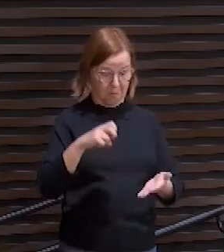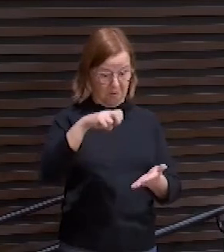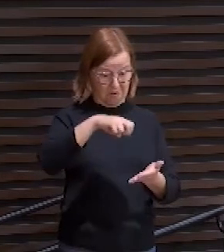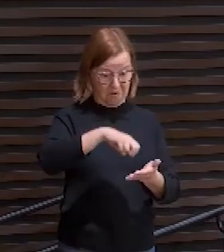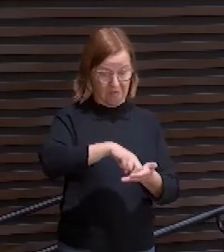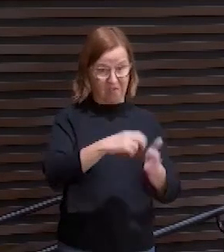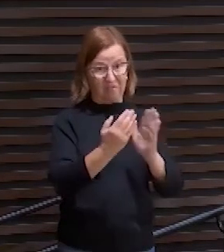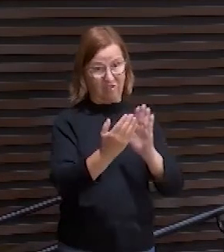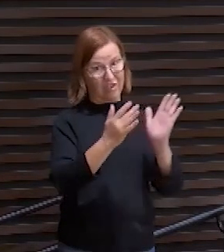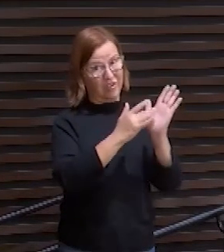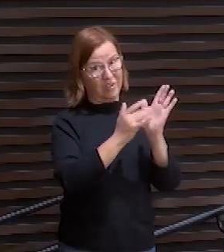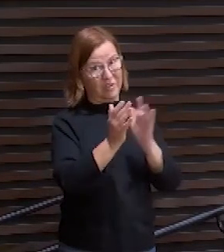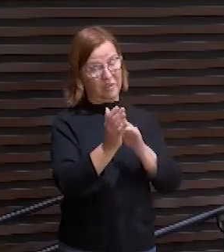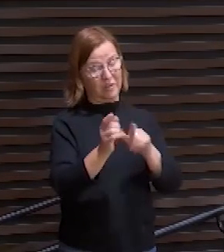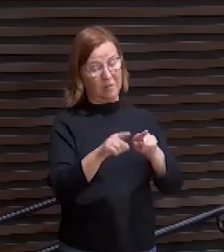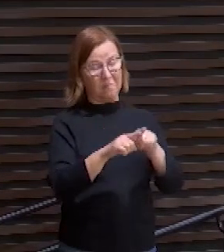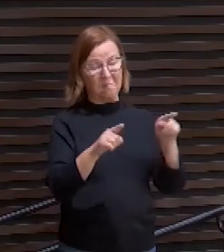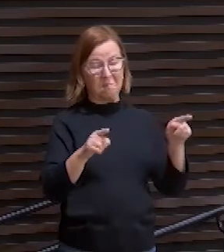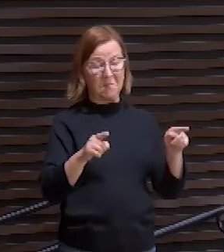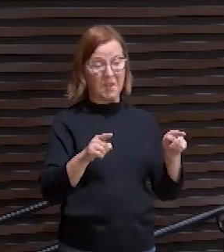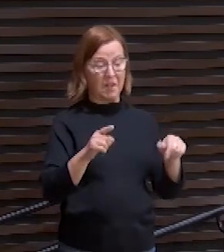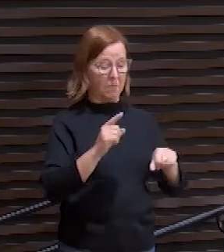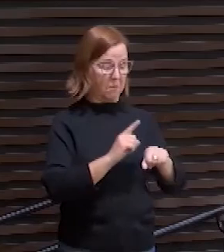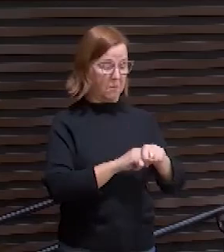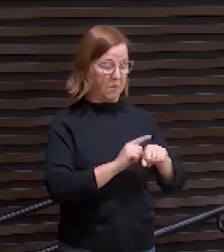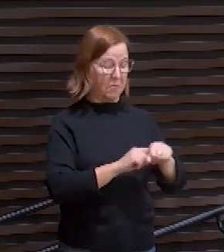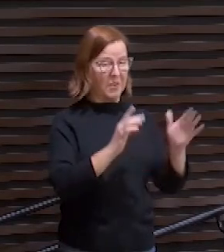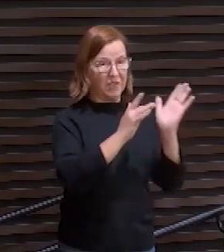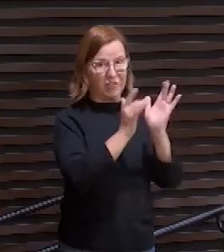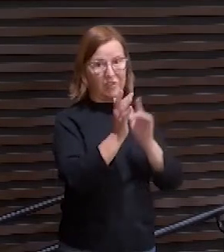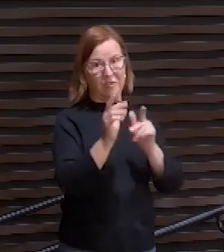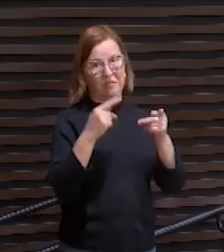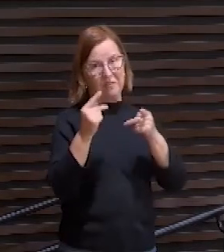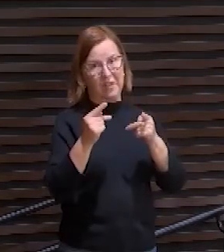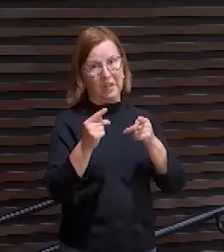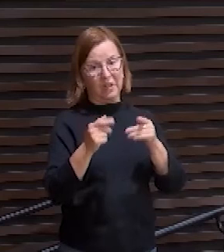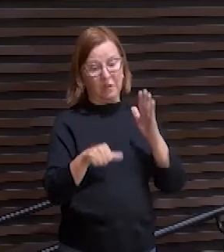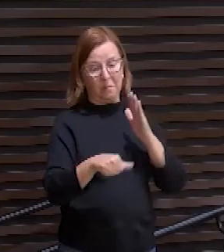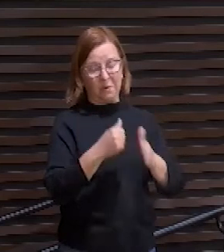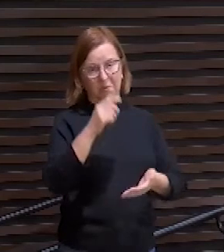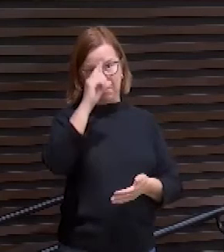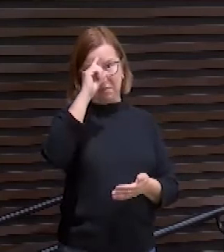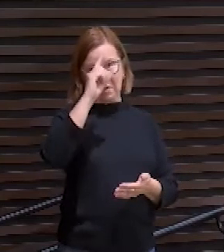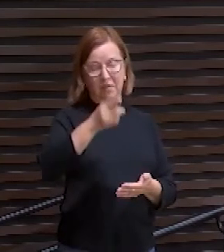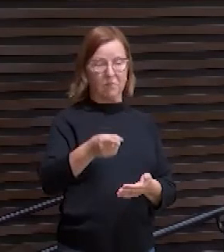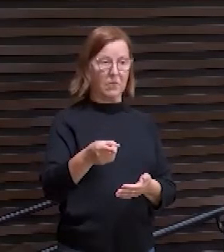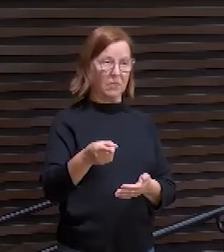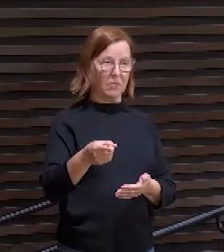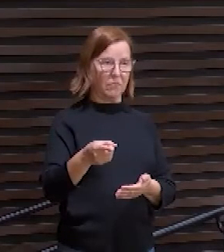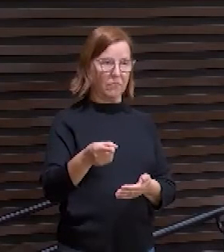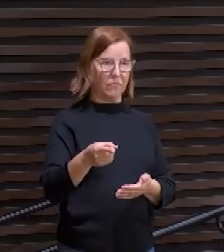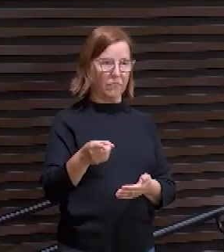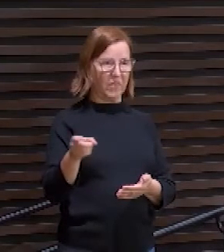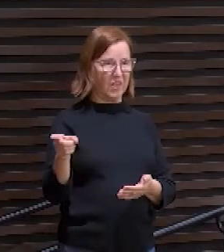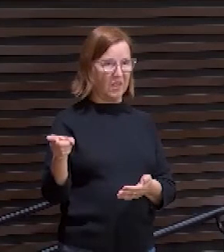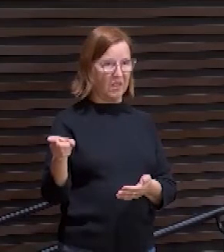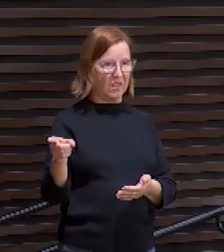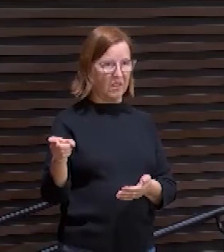Jesus fala para ele do primeiro mandamento, ele